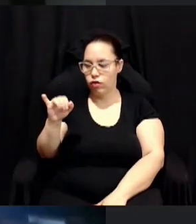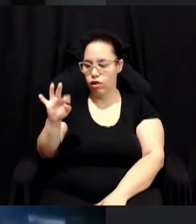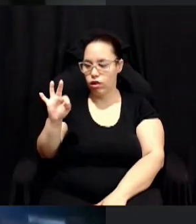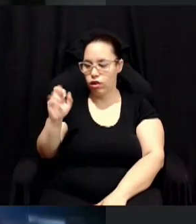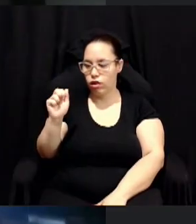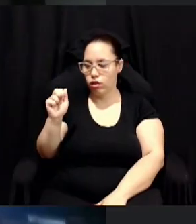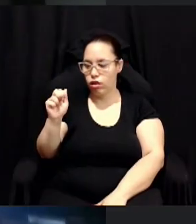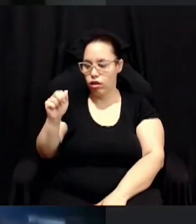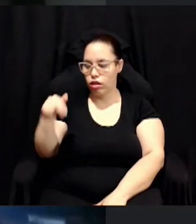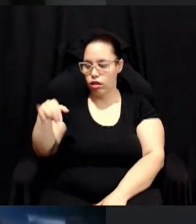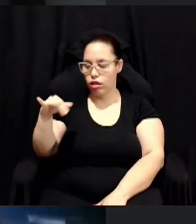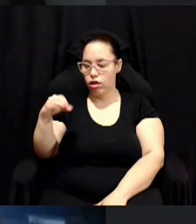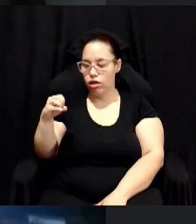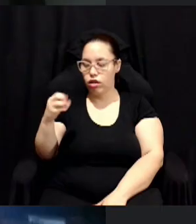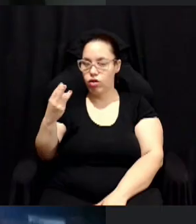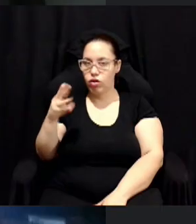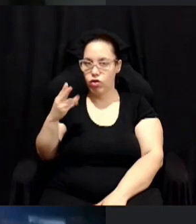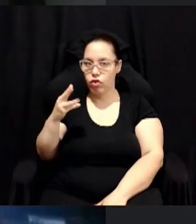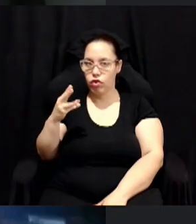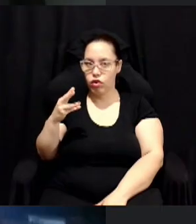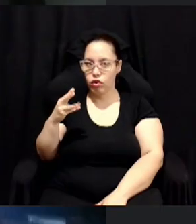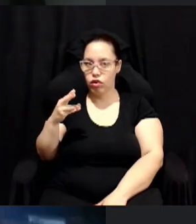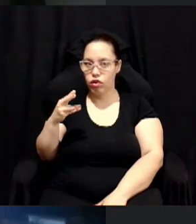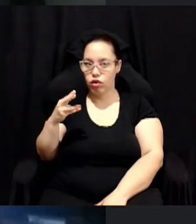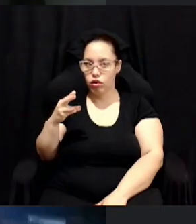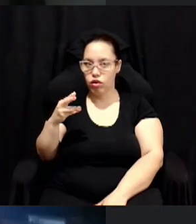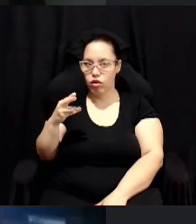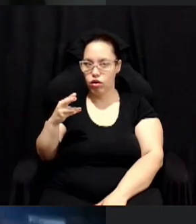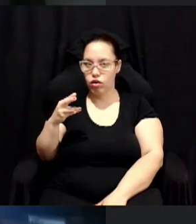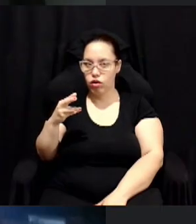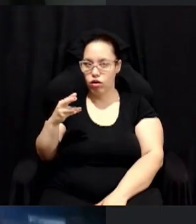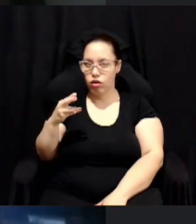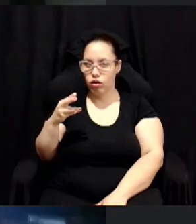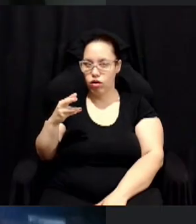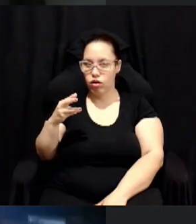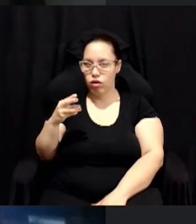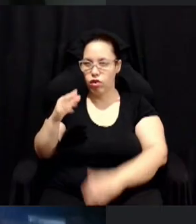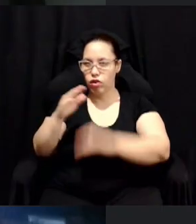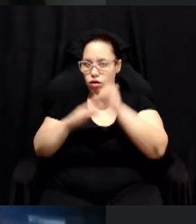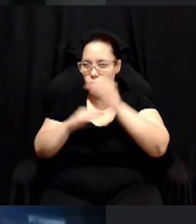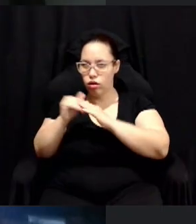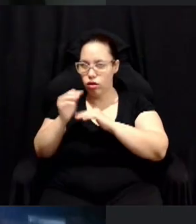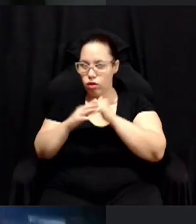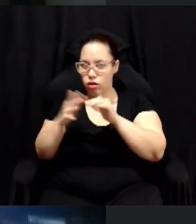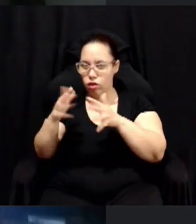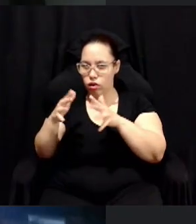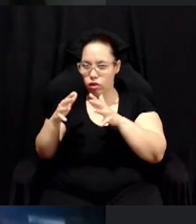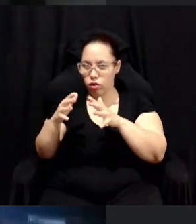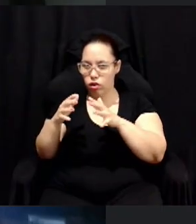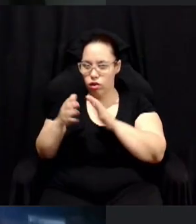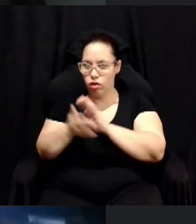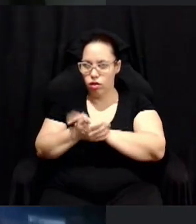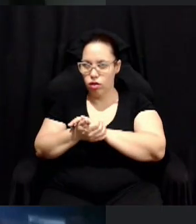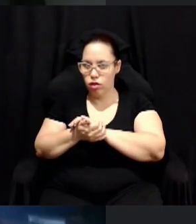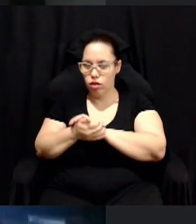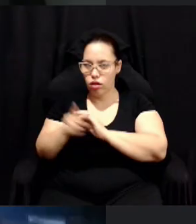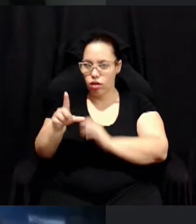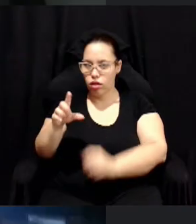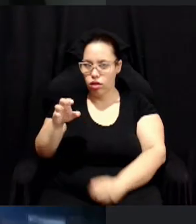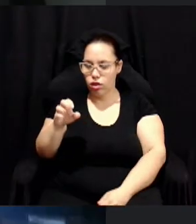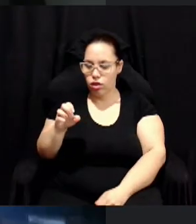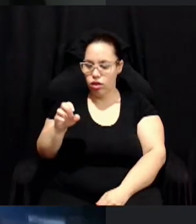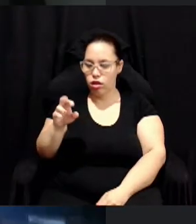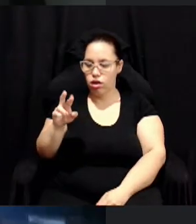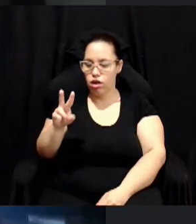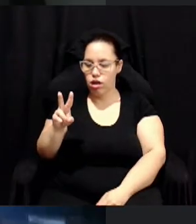os outros 3 eu tomo um deles que é considerado tratamento ouro para o Parkinson, que é a base de levodopa. Eu